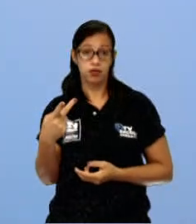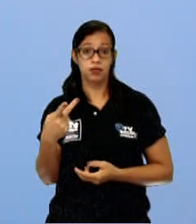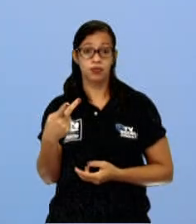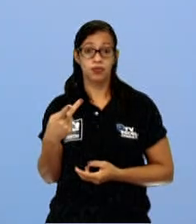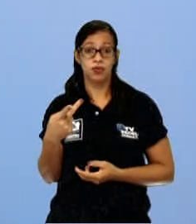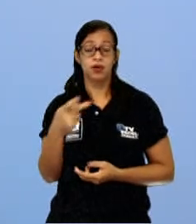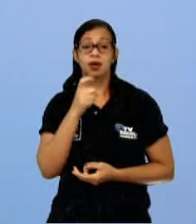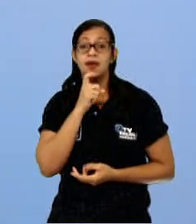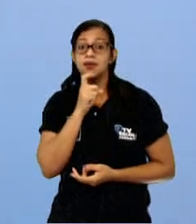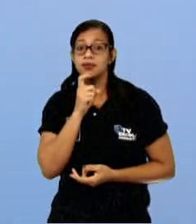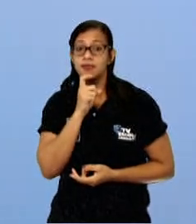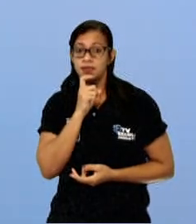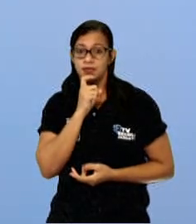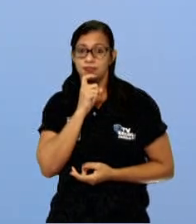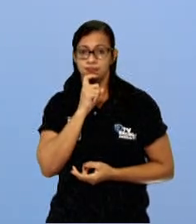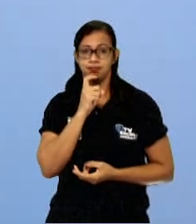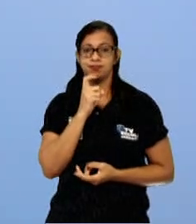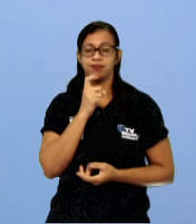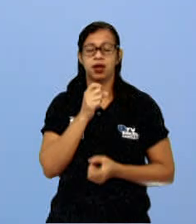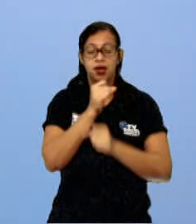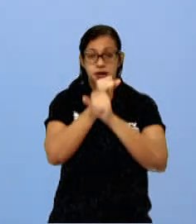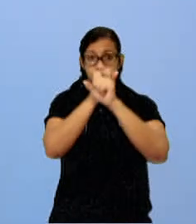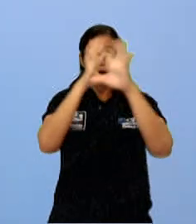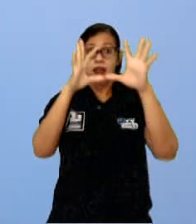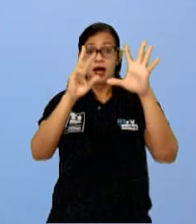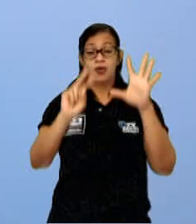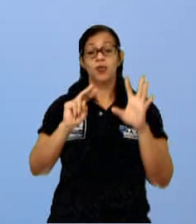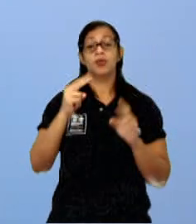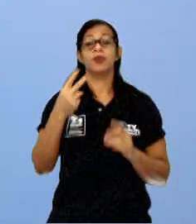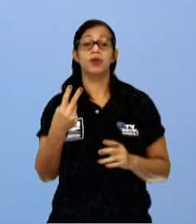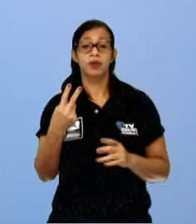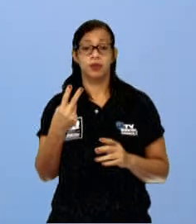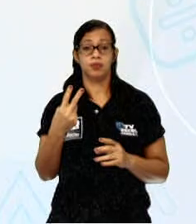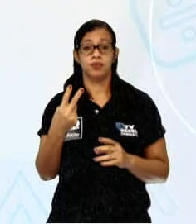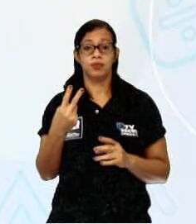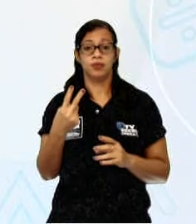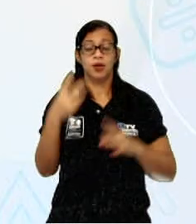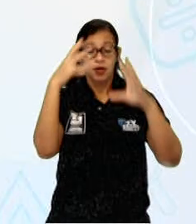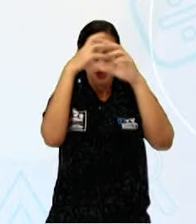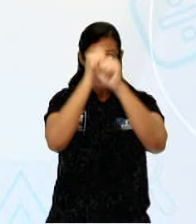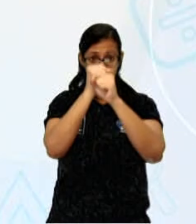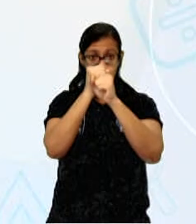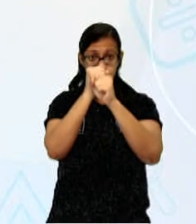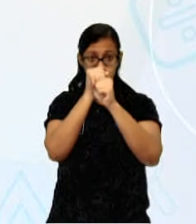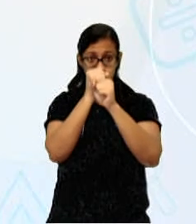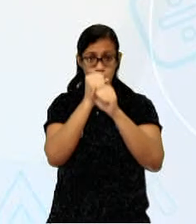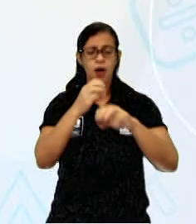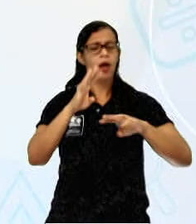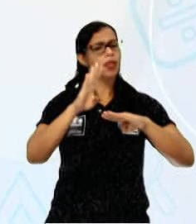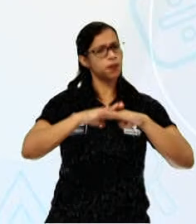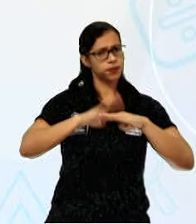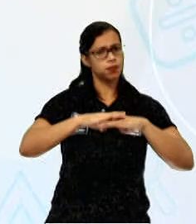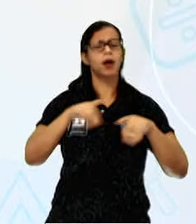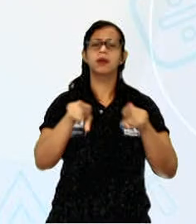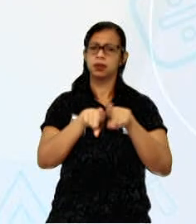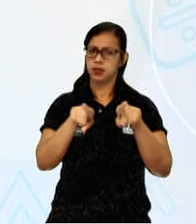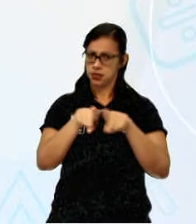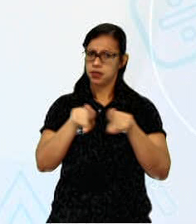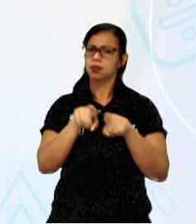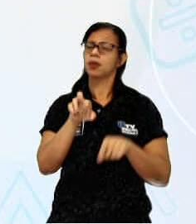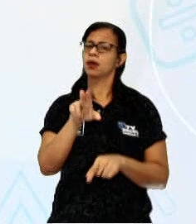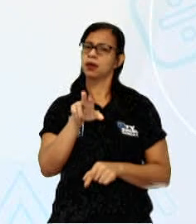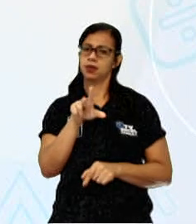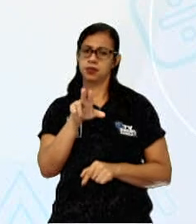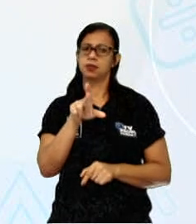na matemática também usamos essa ideia de ingresso Quando vamos trabalhar as operações